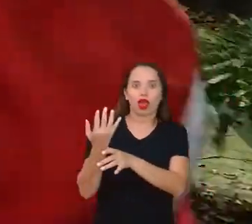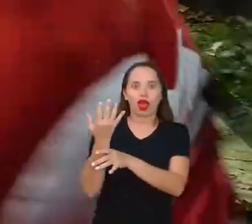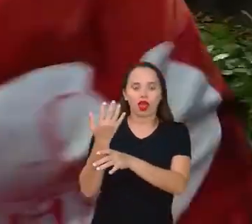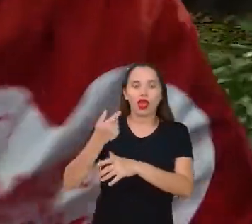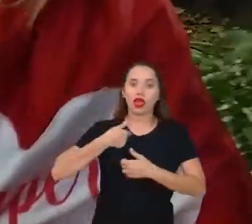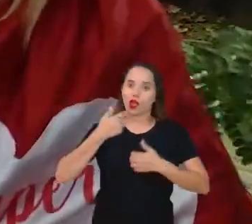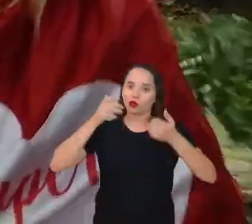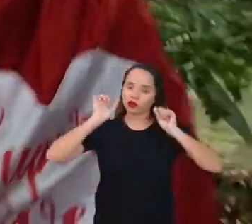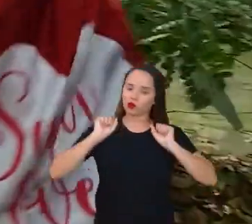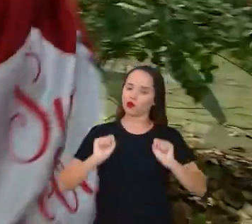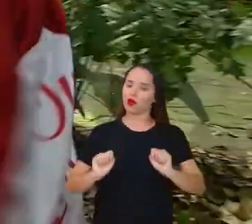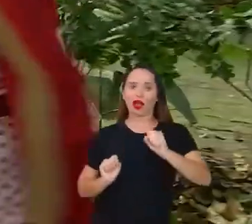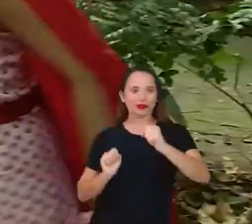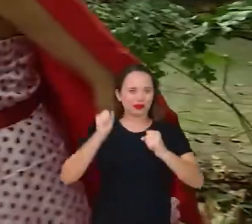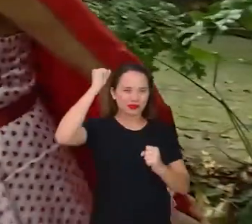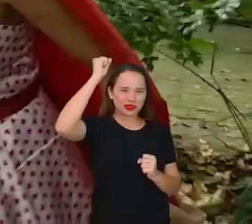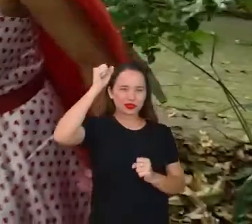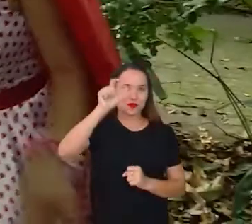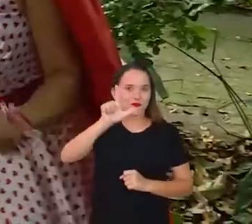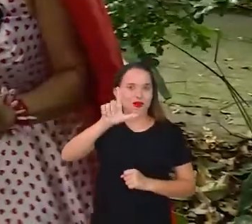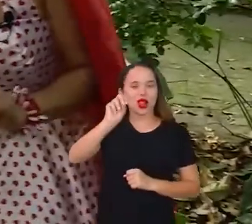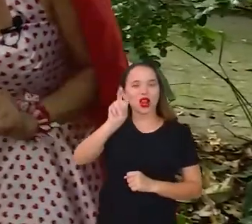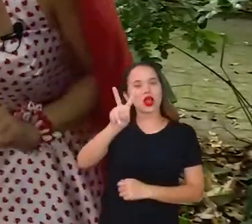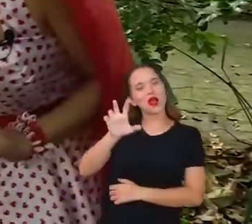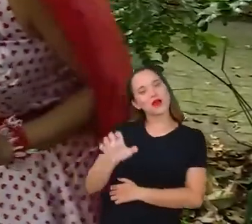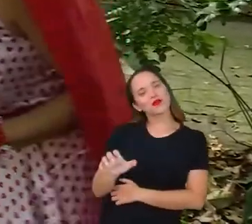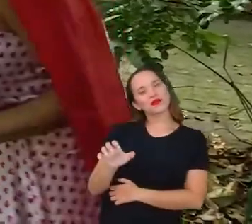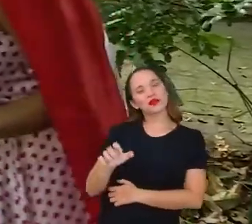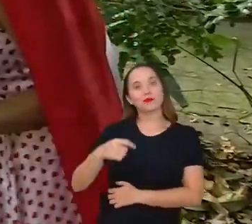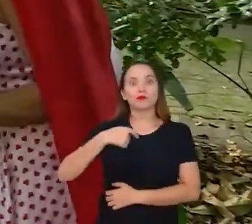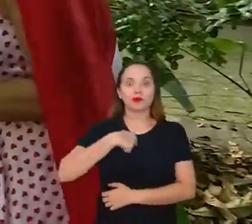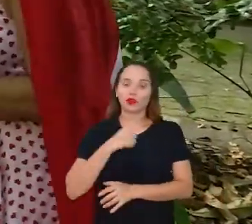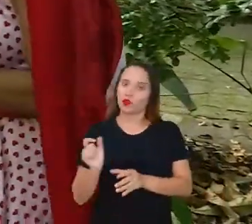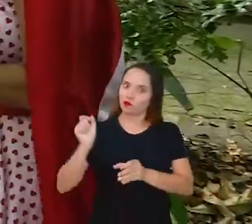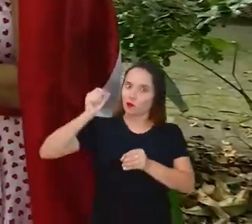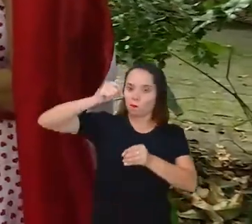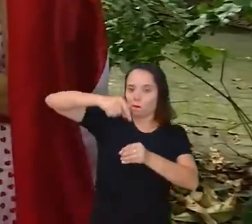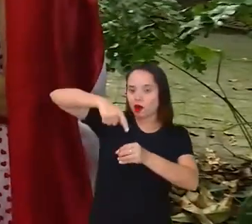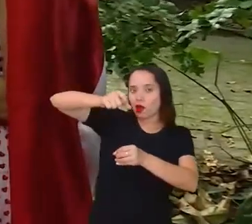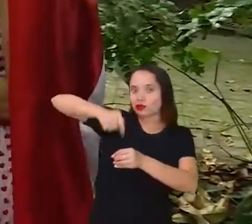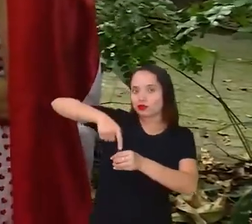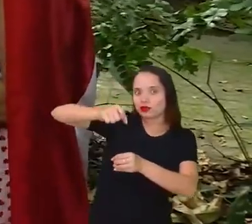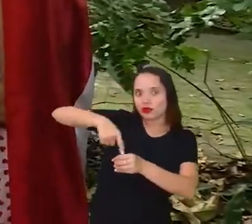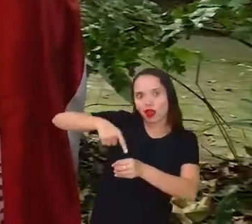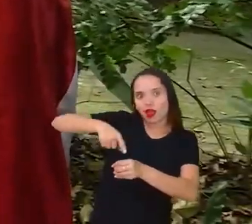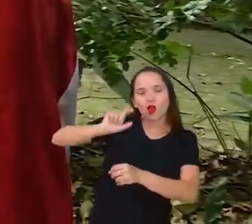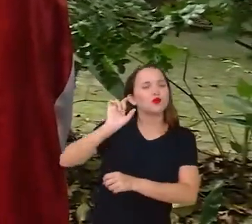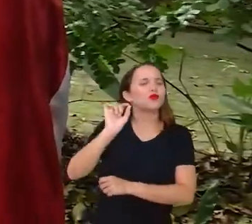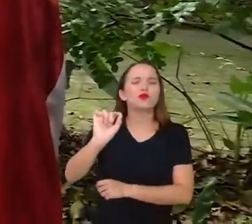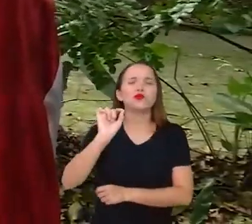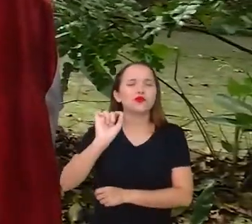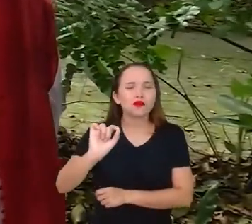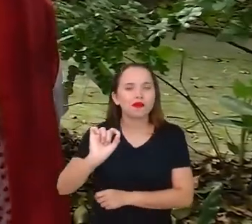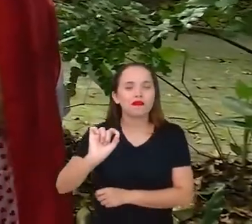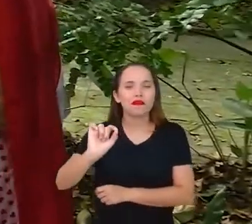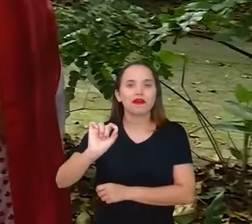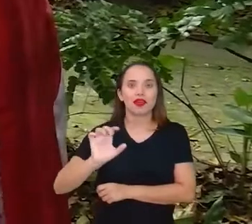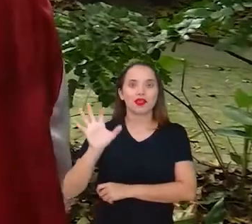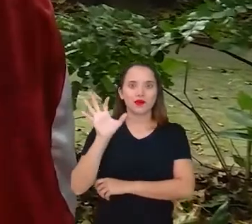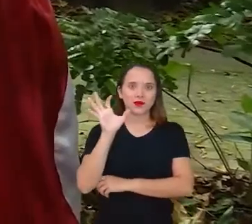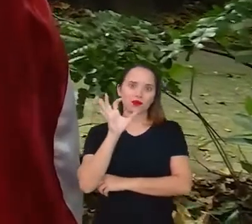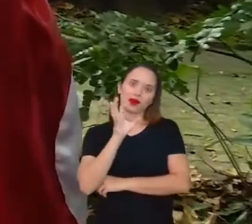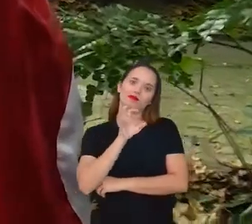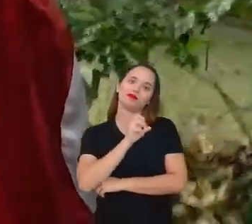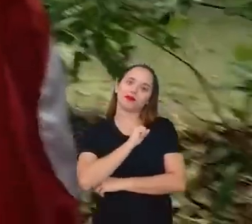a super love, vou plantar a sementinha do